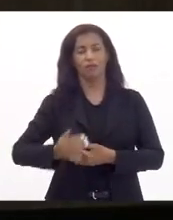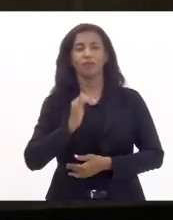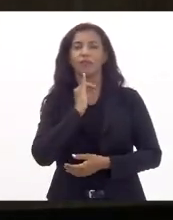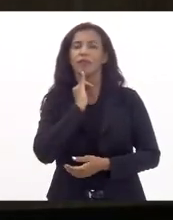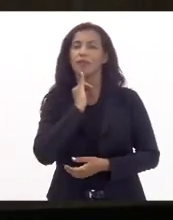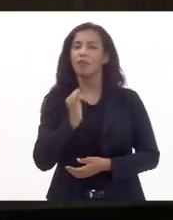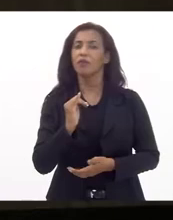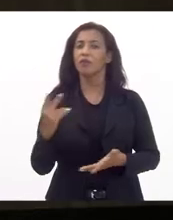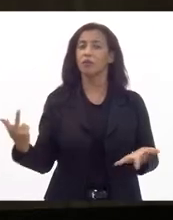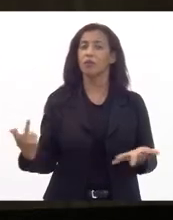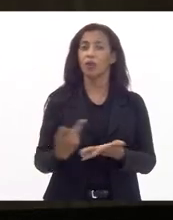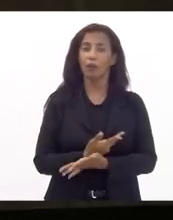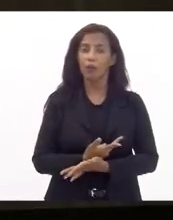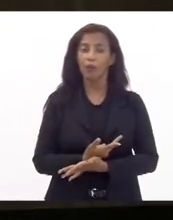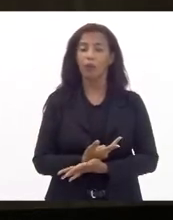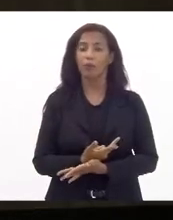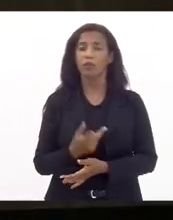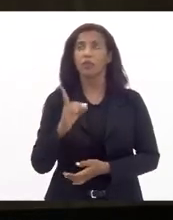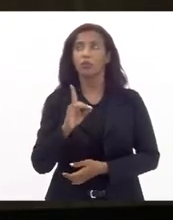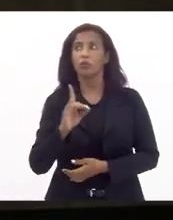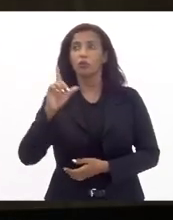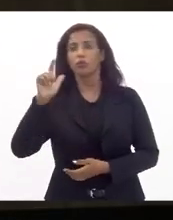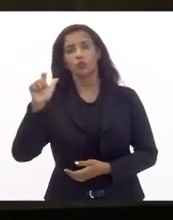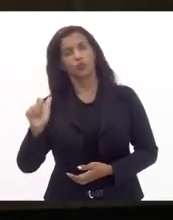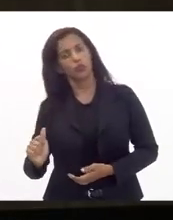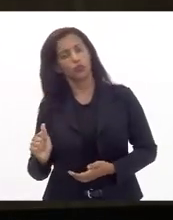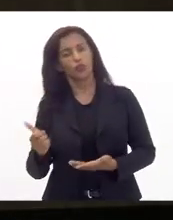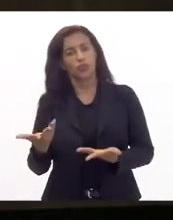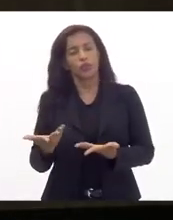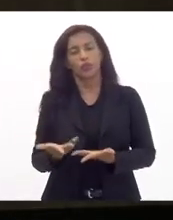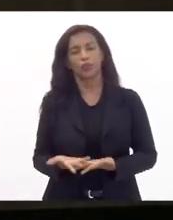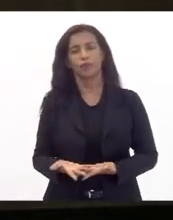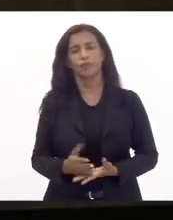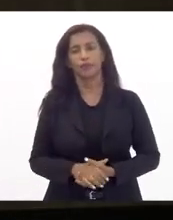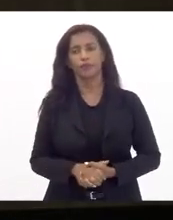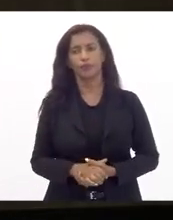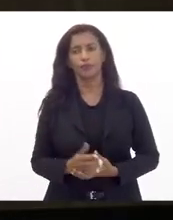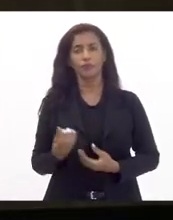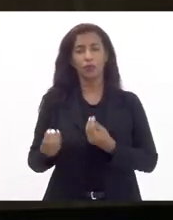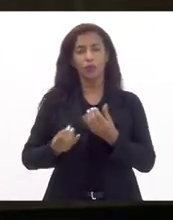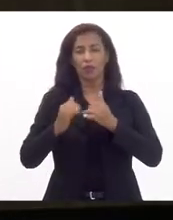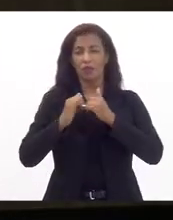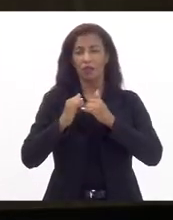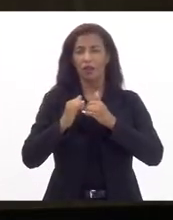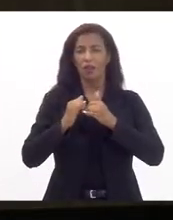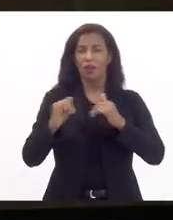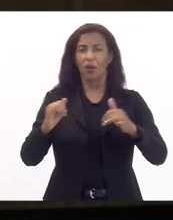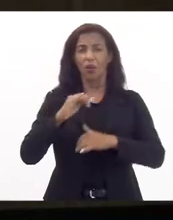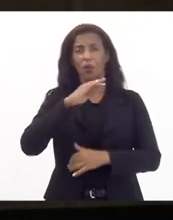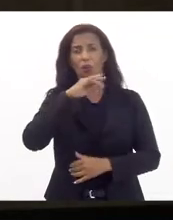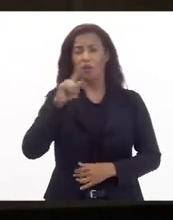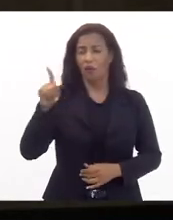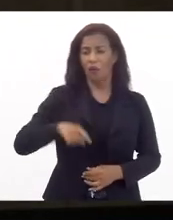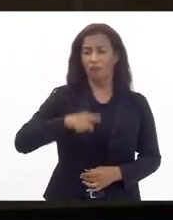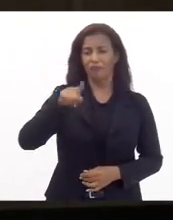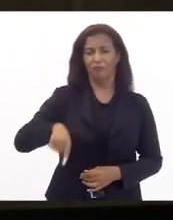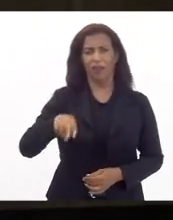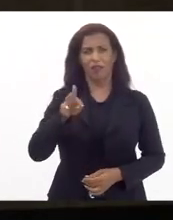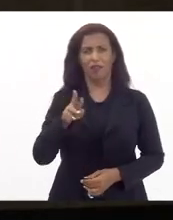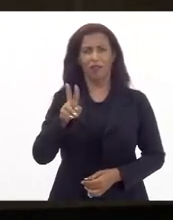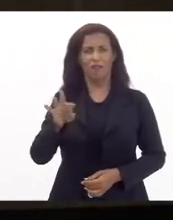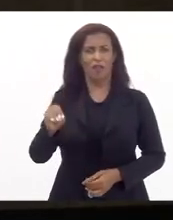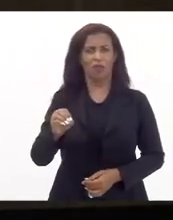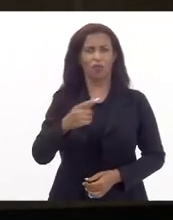infelizmente aconteceu no dia digamos assim com uma notícia ruim que foi o veto do governador